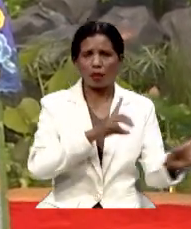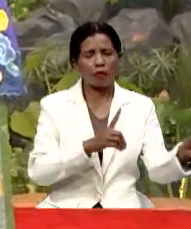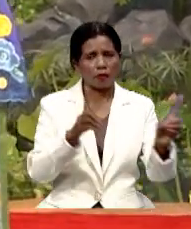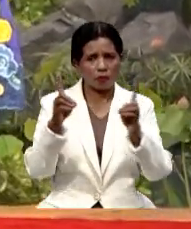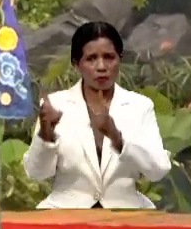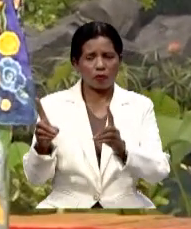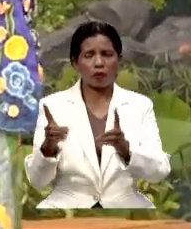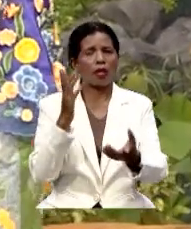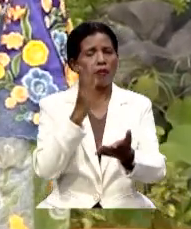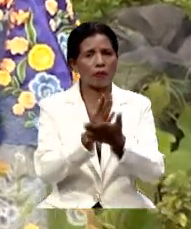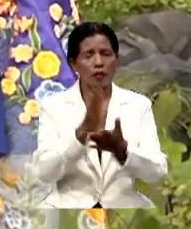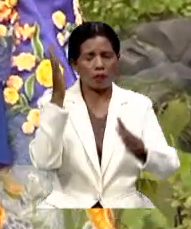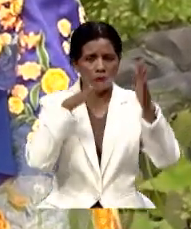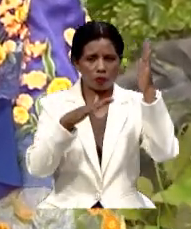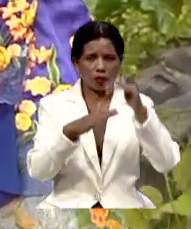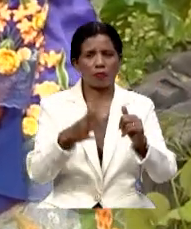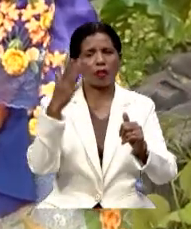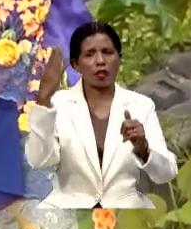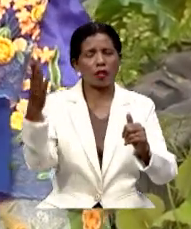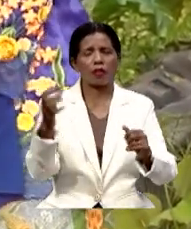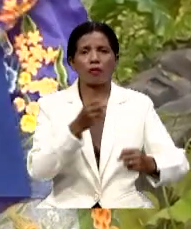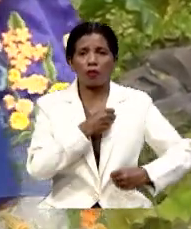hodi akoto problema étnico no junta